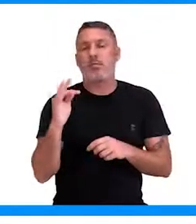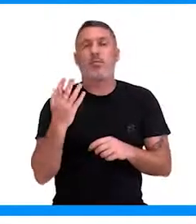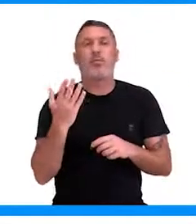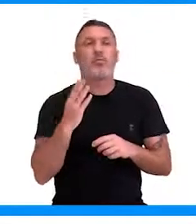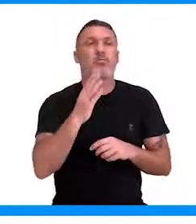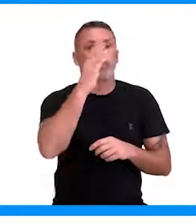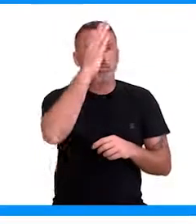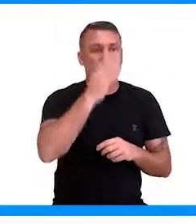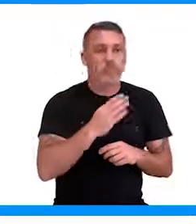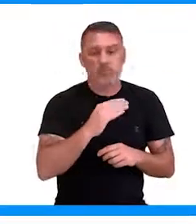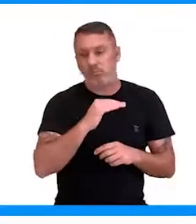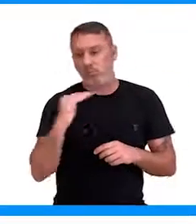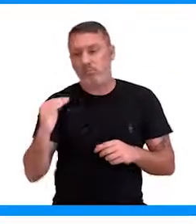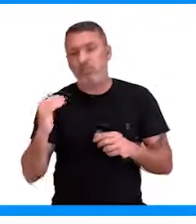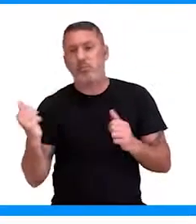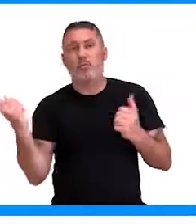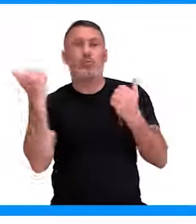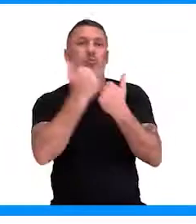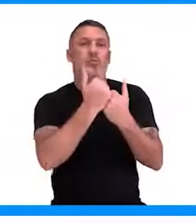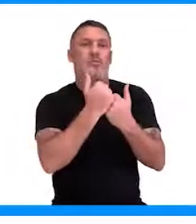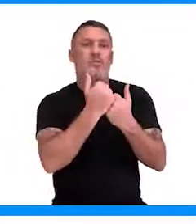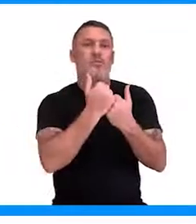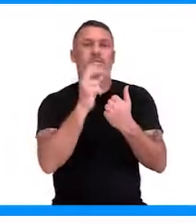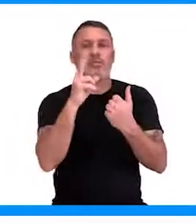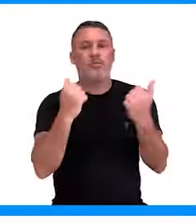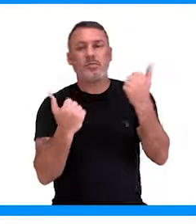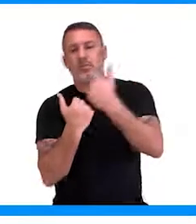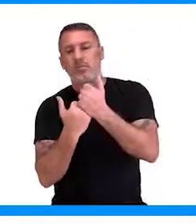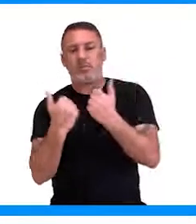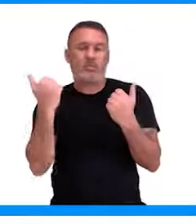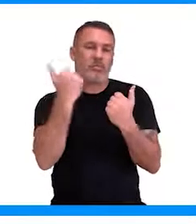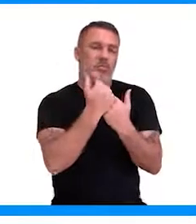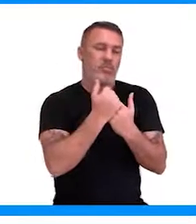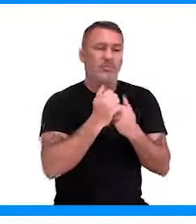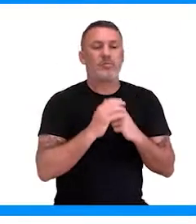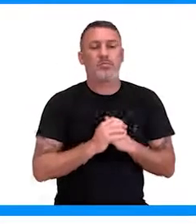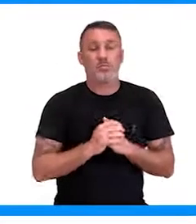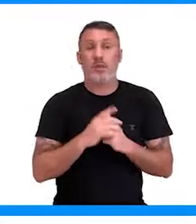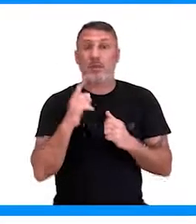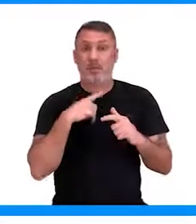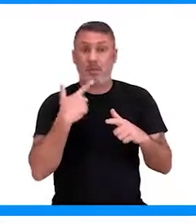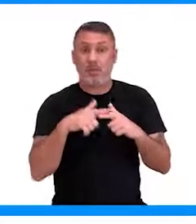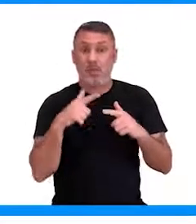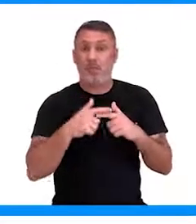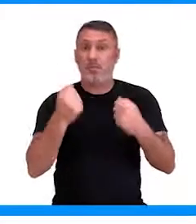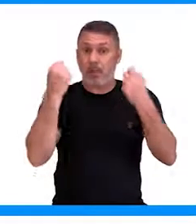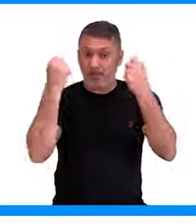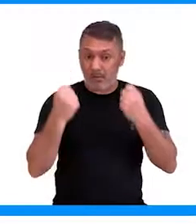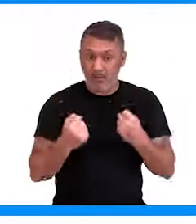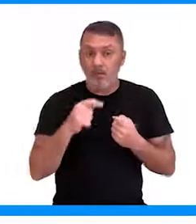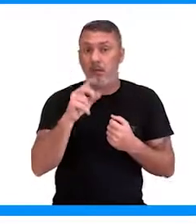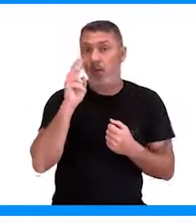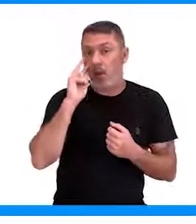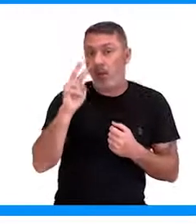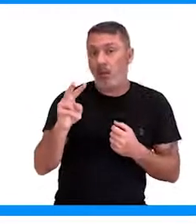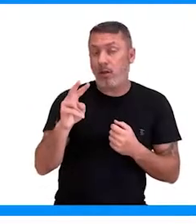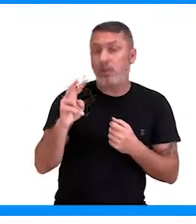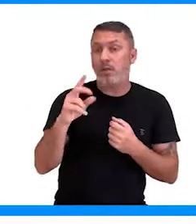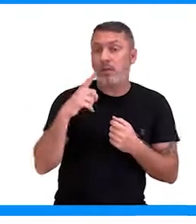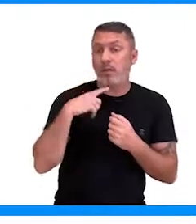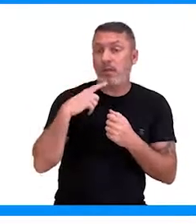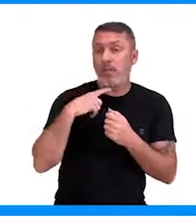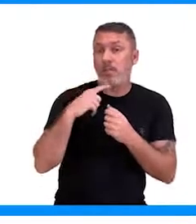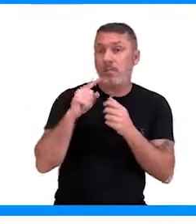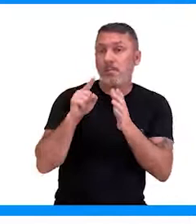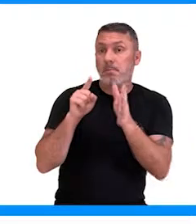tempo em uma das duas direções para substituir na outra direção. Nos problemas mais elaborados, você vai olhar a